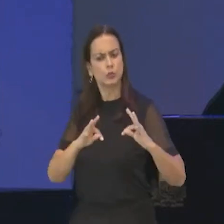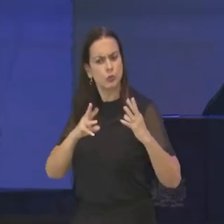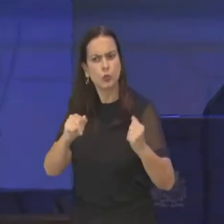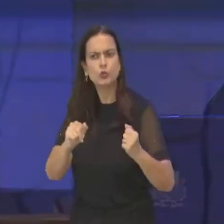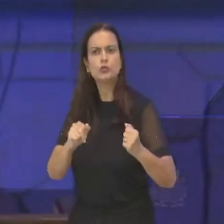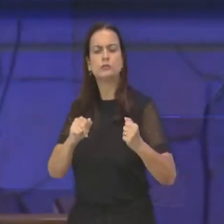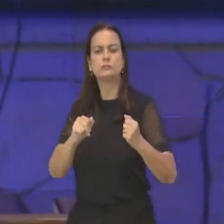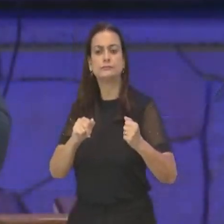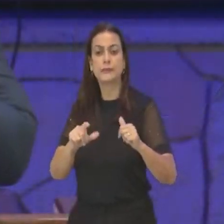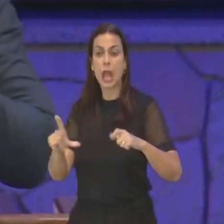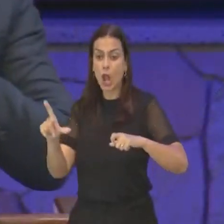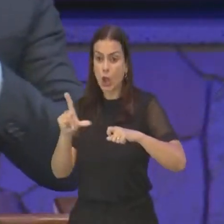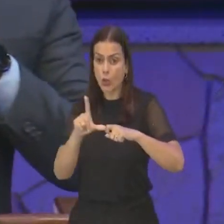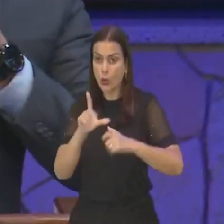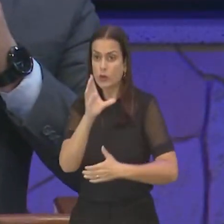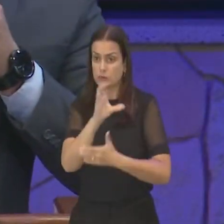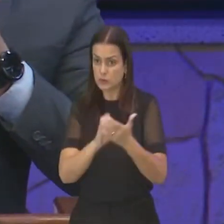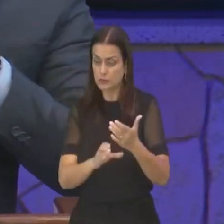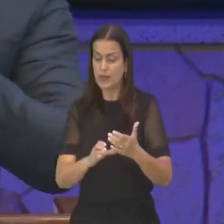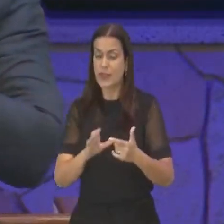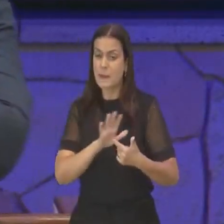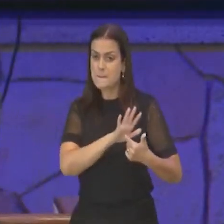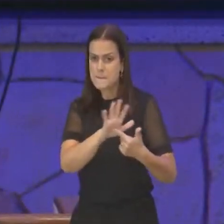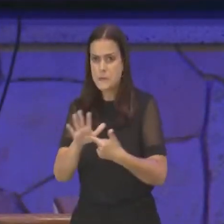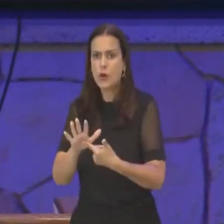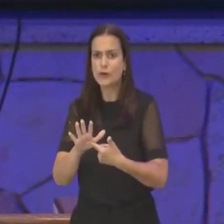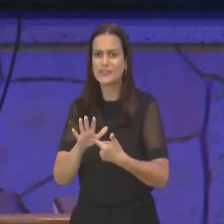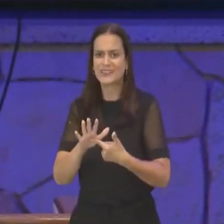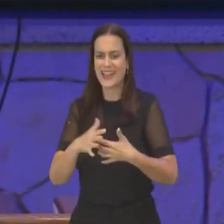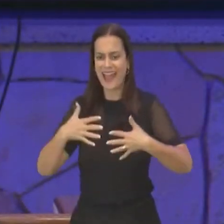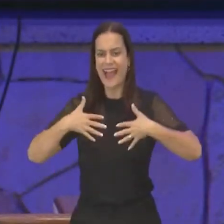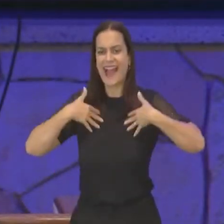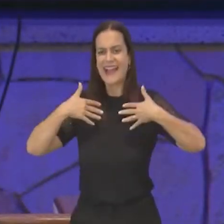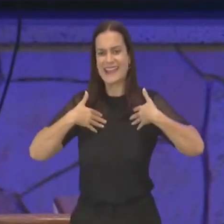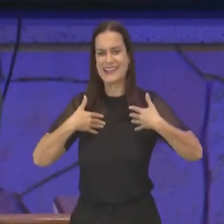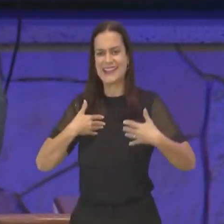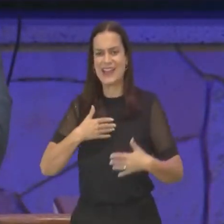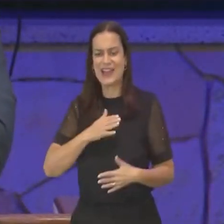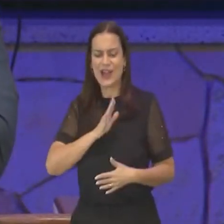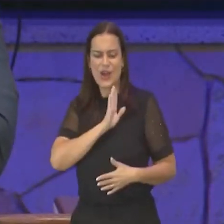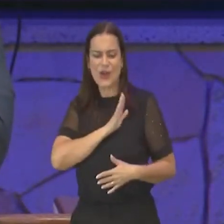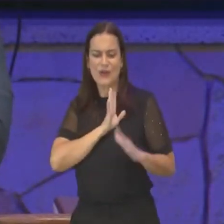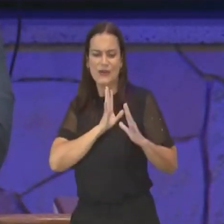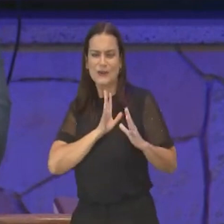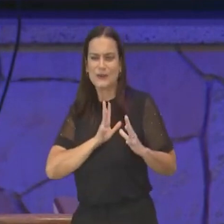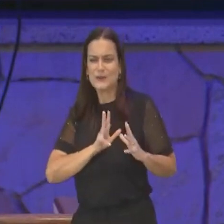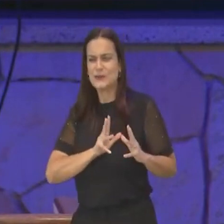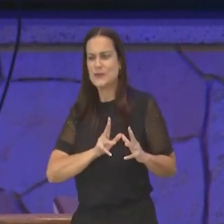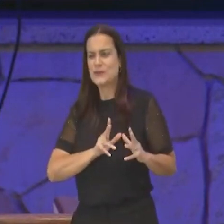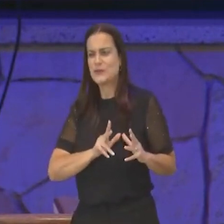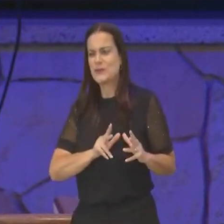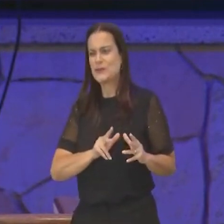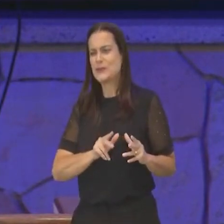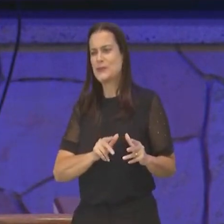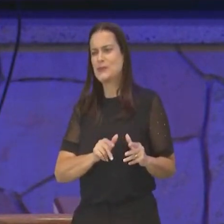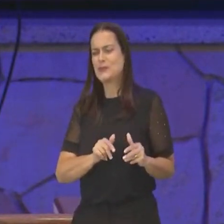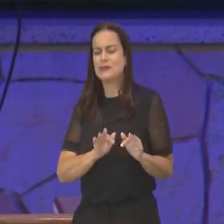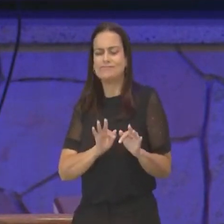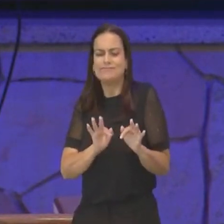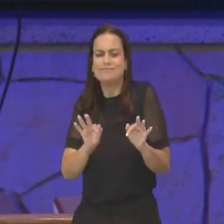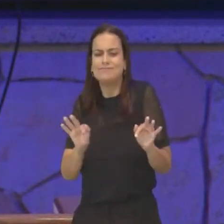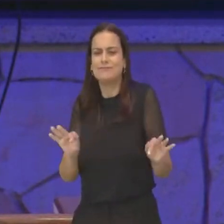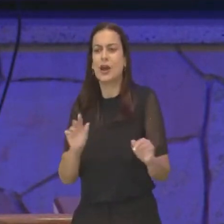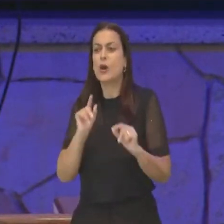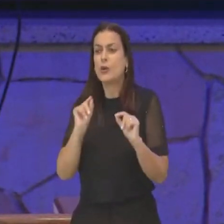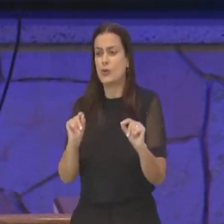E aí Lucas registra em alegria e singeleza, e essa ideia singeleza traz para